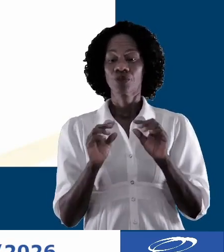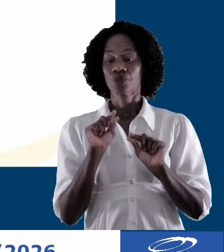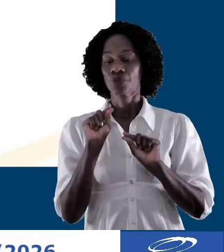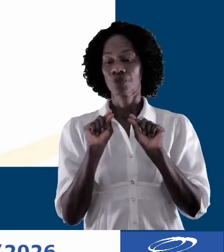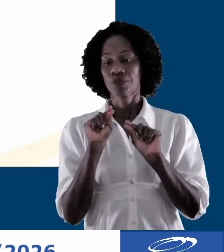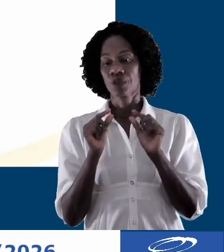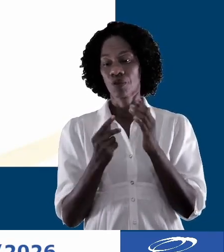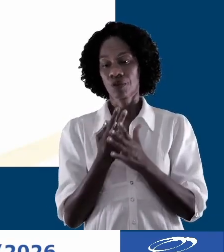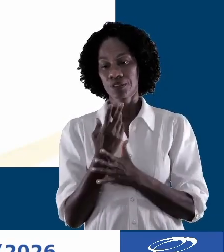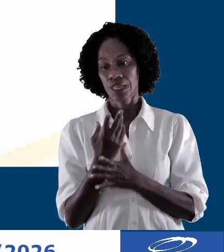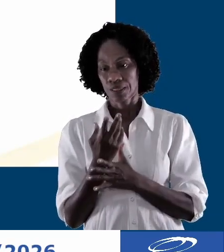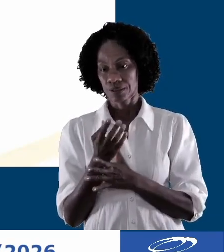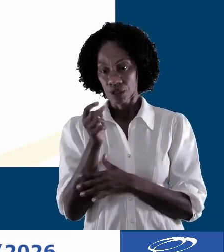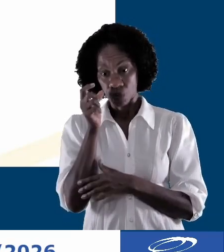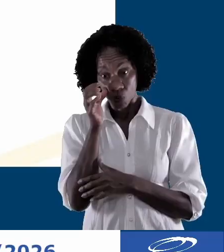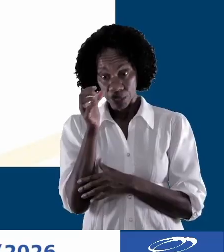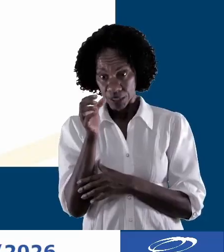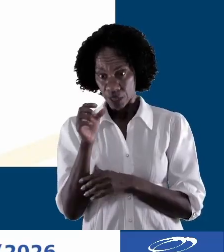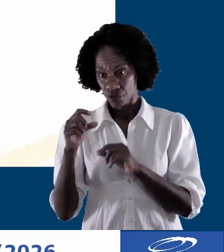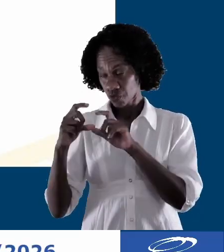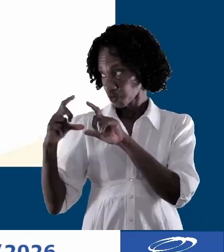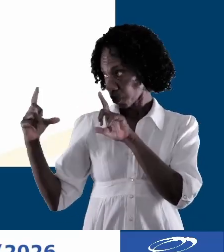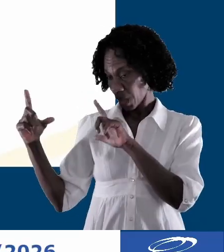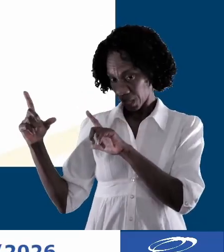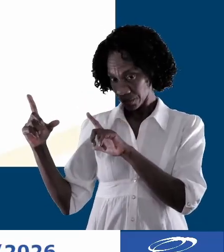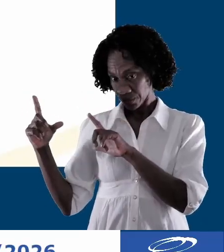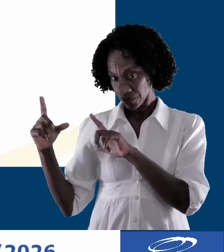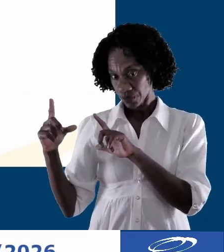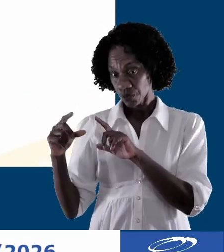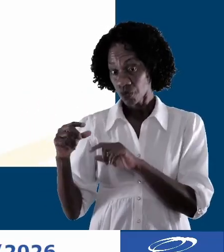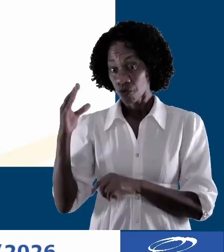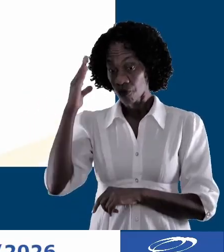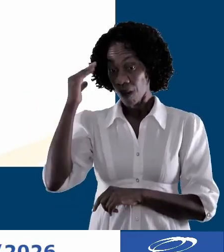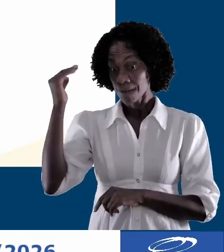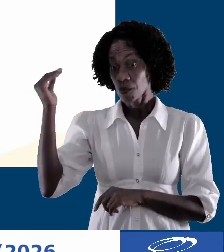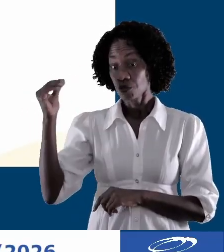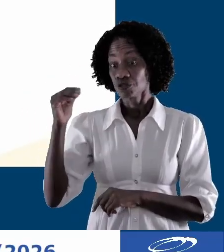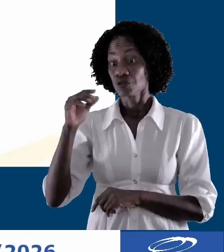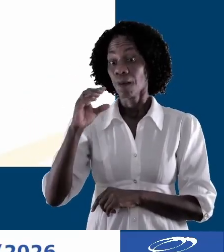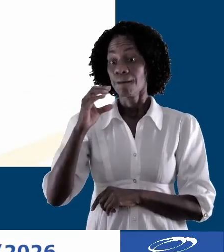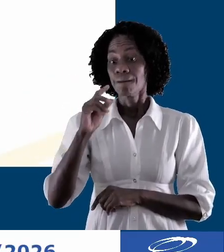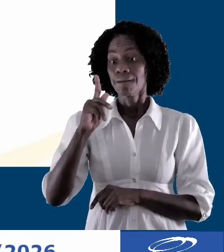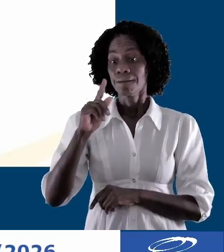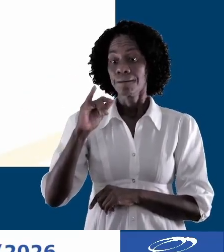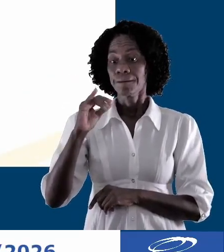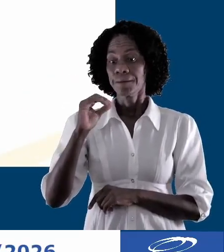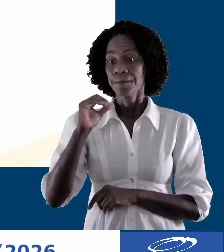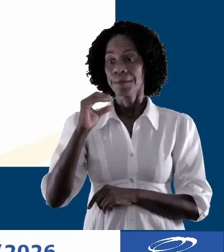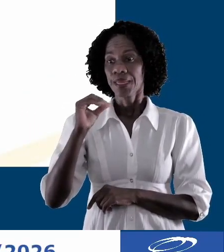só uma curiosidade, esse quadro ele foi pintado pelo Pablo Picasso com 15 anos de idade. Ele perdeu a